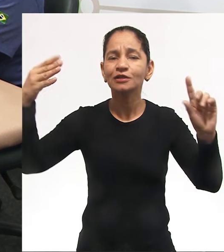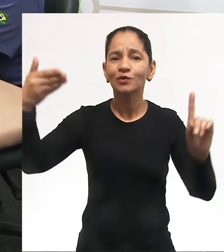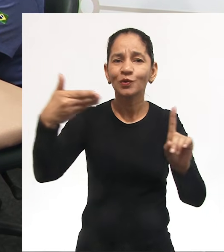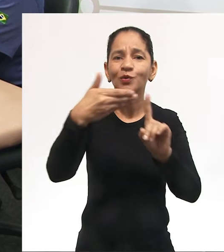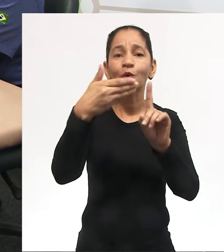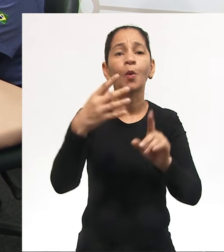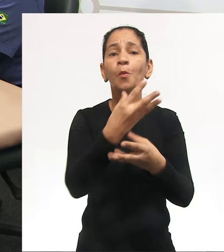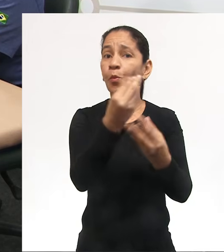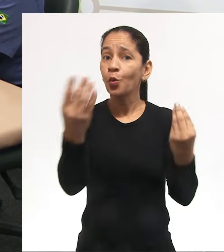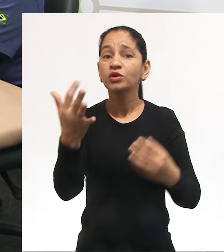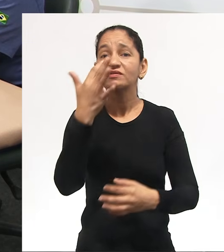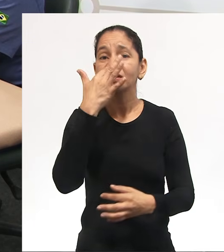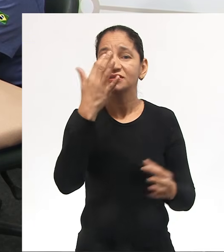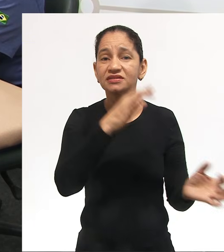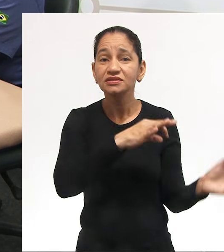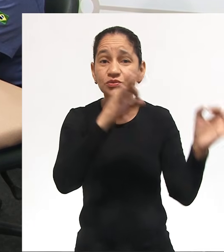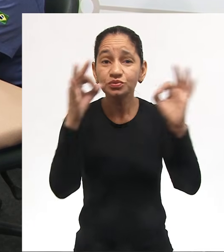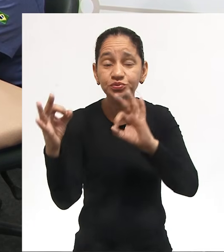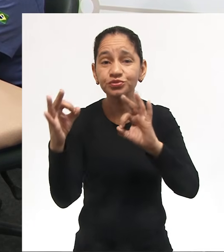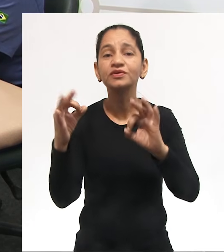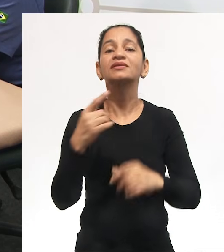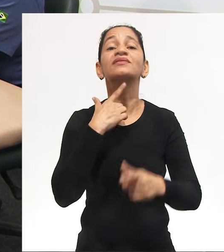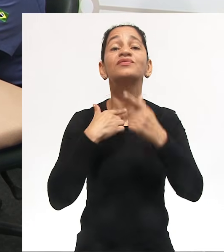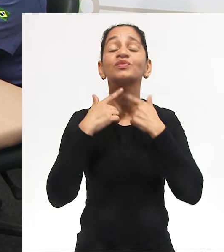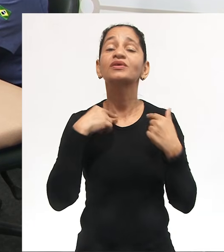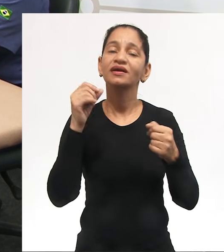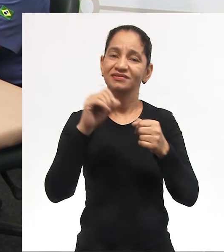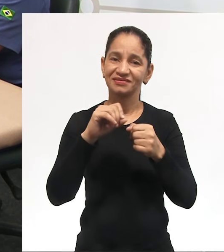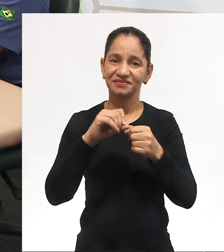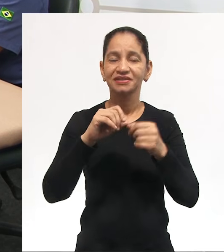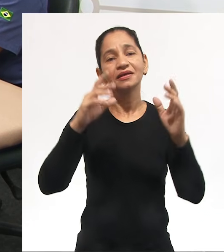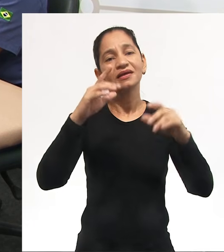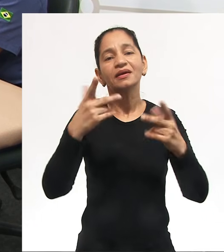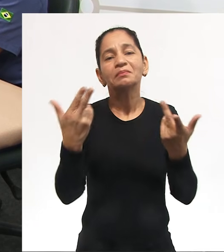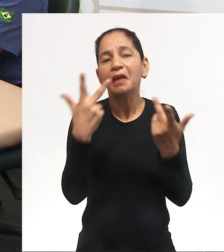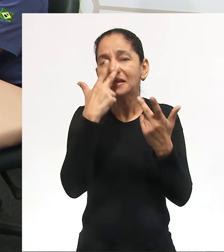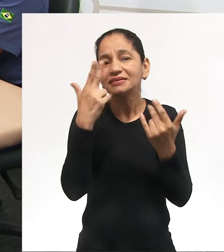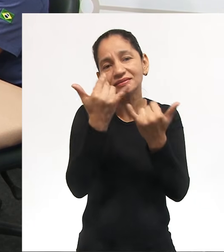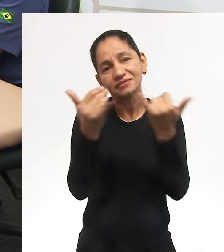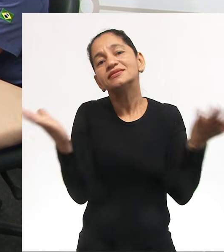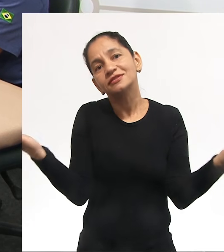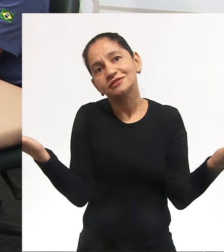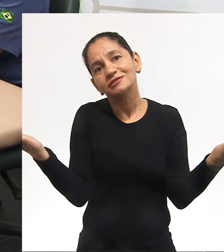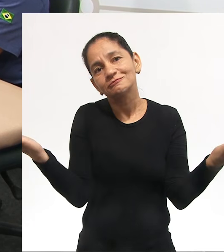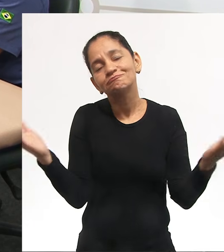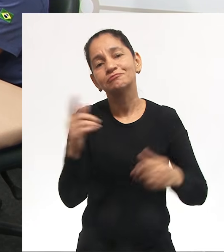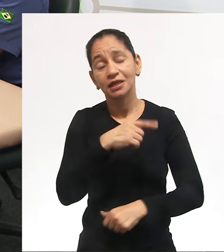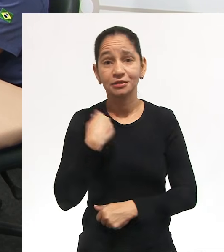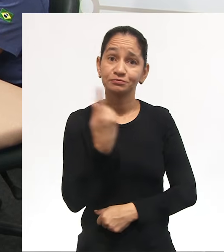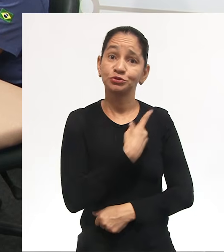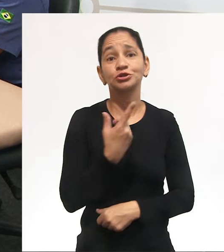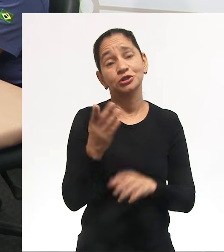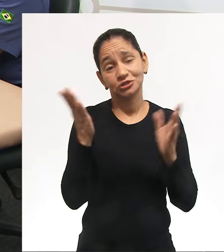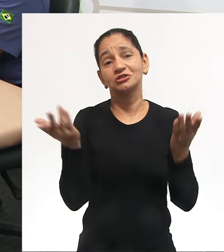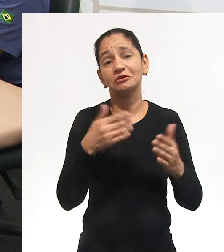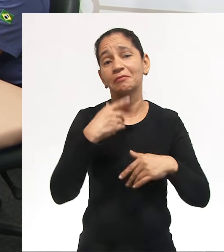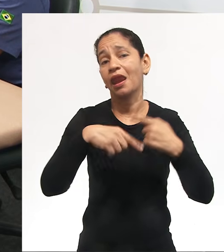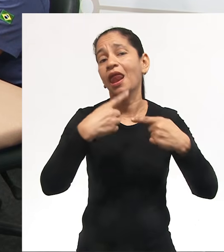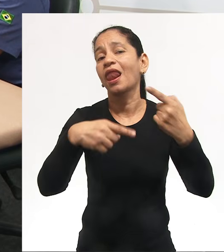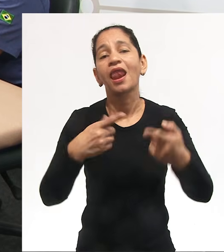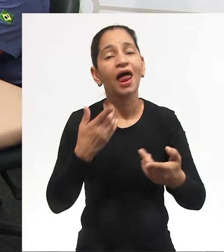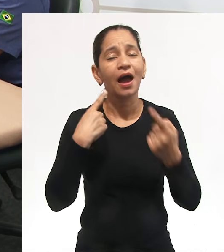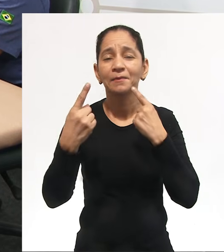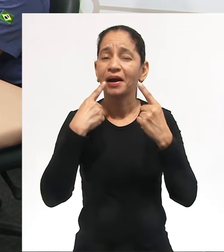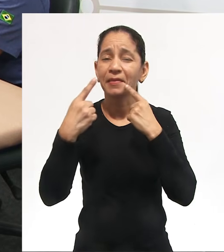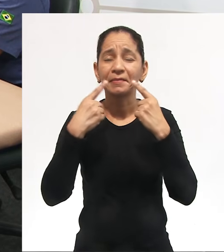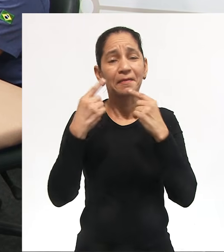momento, inspirou com certeza várias pessoas que estão nos assistindo. Então, isso é muito grato. Por nós, já